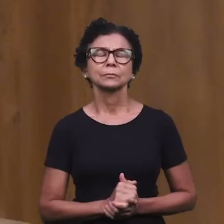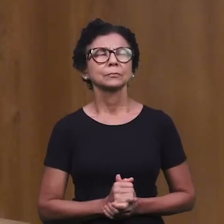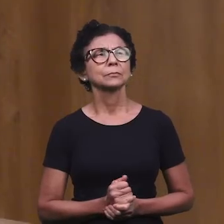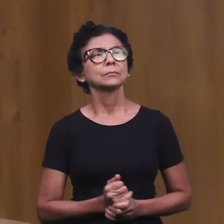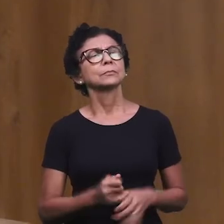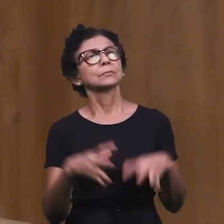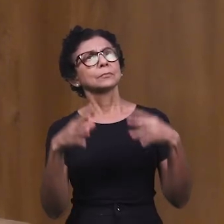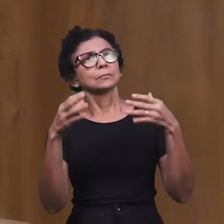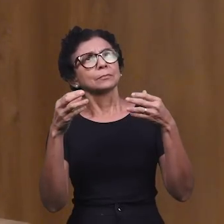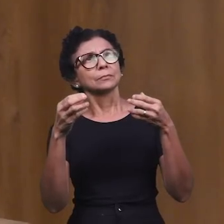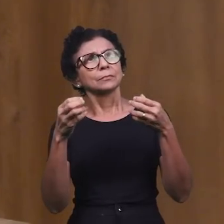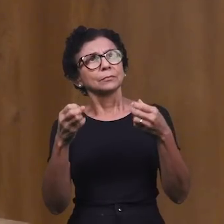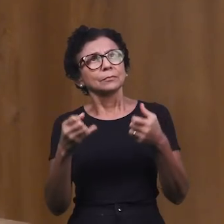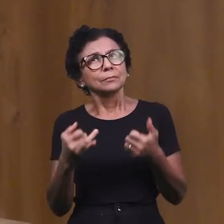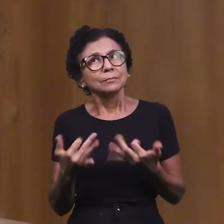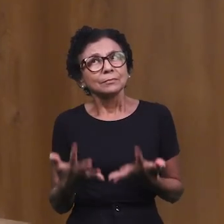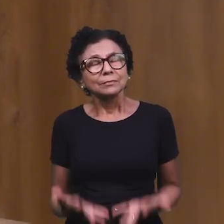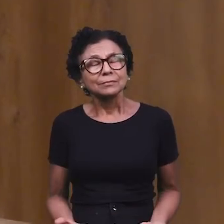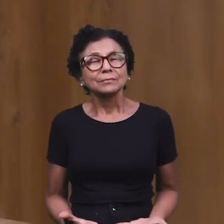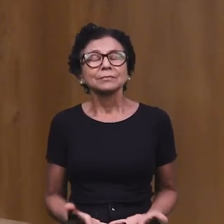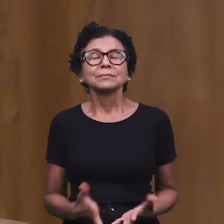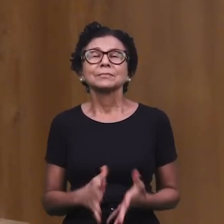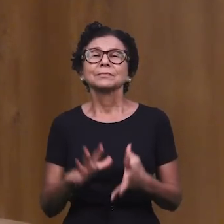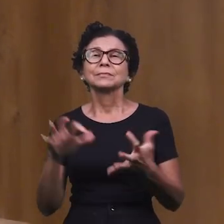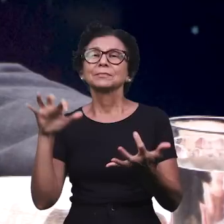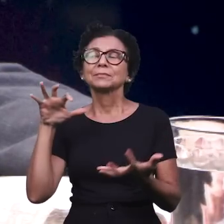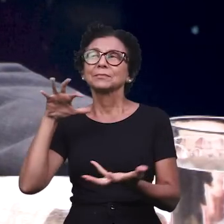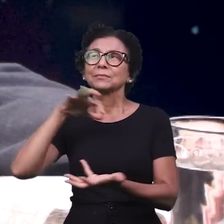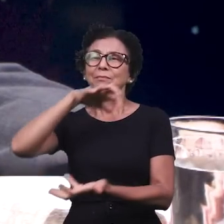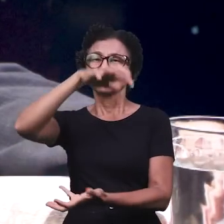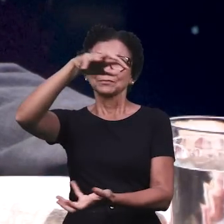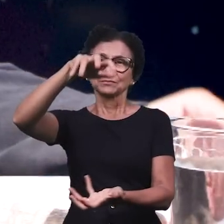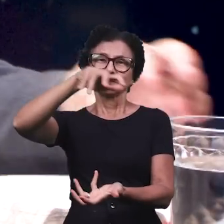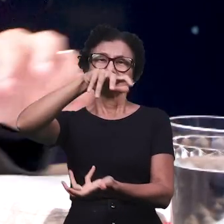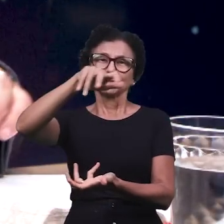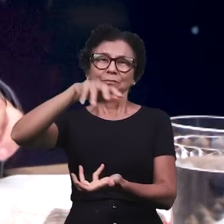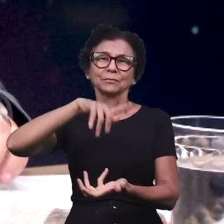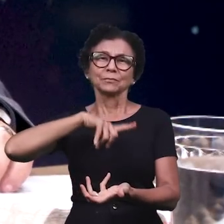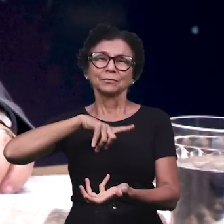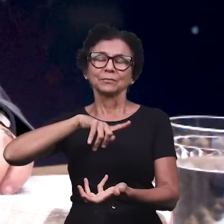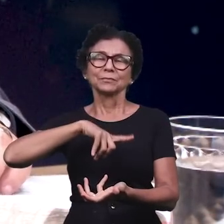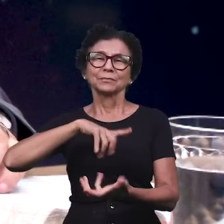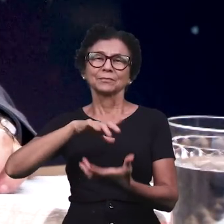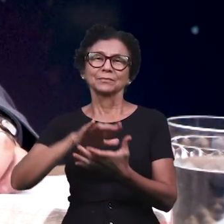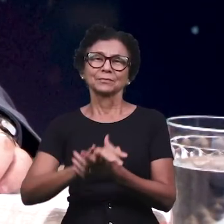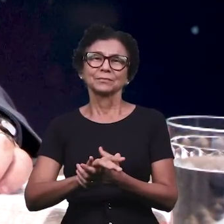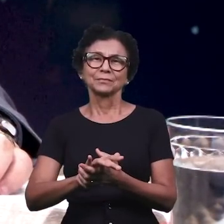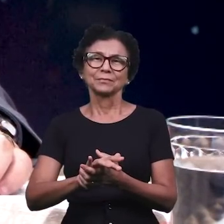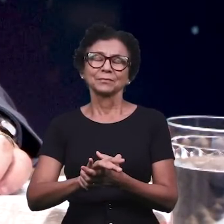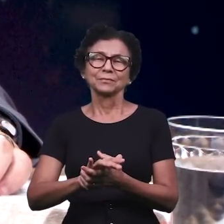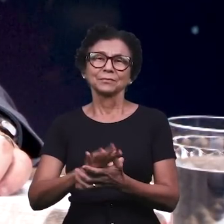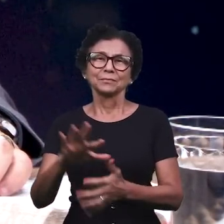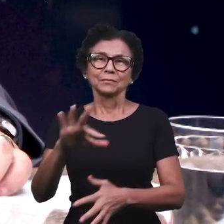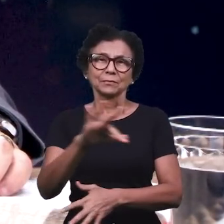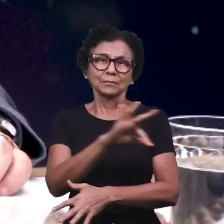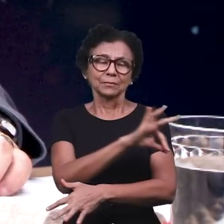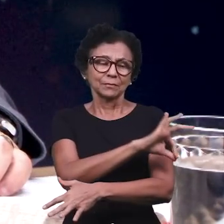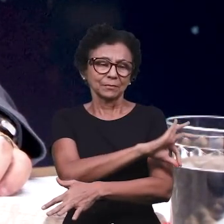um designer, um arquiteto do universo. Quando a gente olha para o universo, quando a